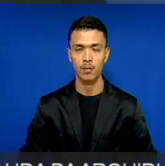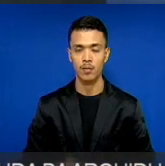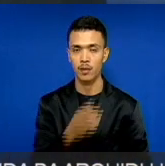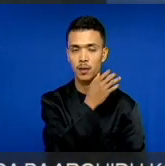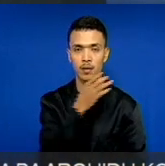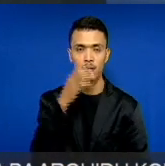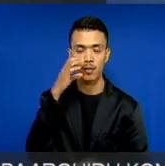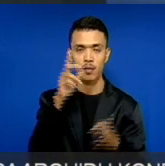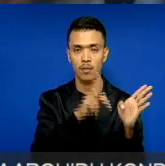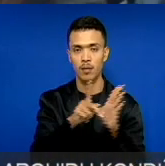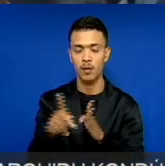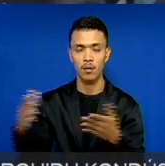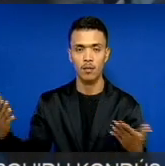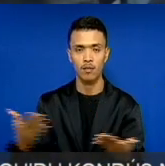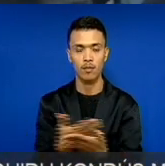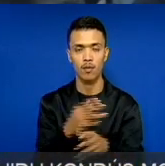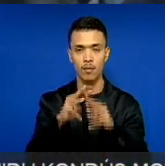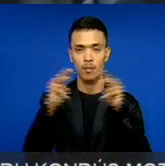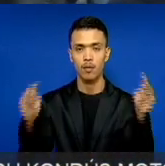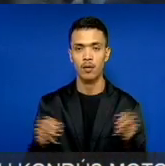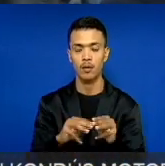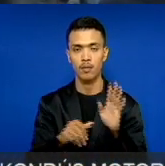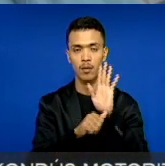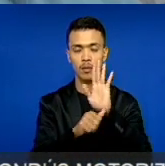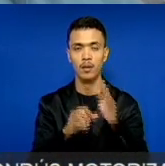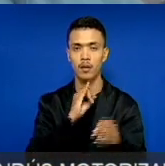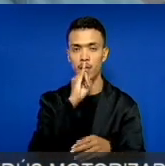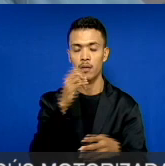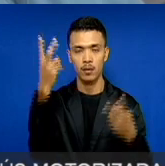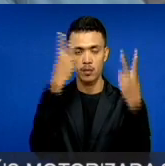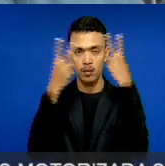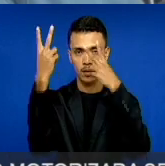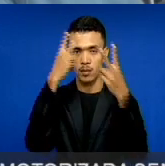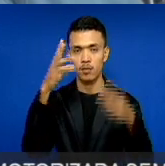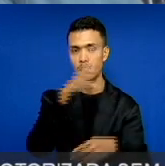no plano fong nebe makada munisipi o apresenta, mak setor turismo no